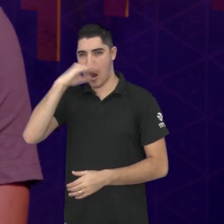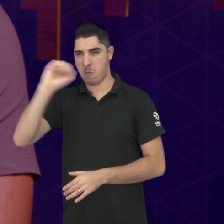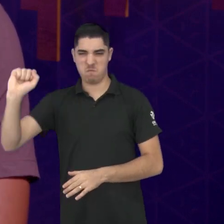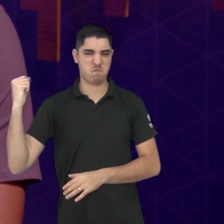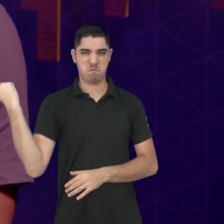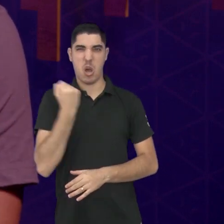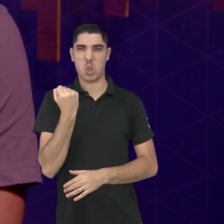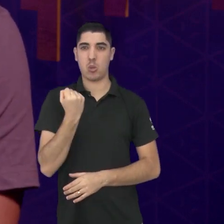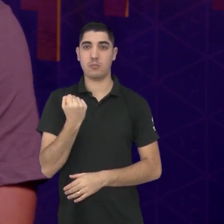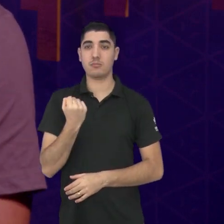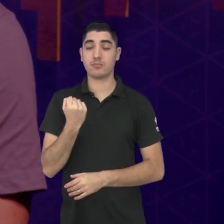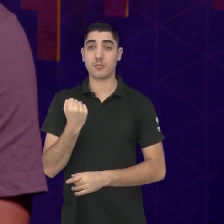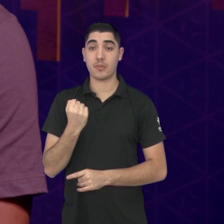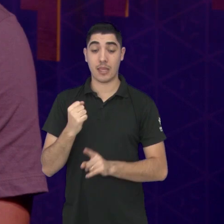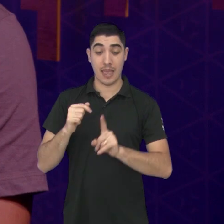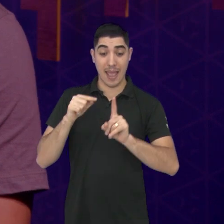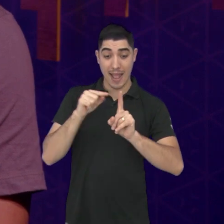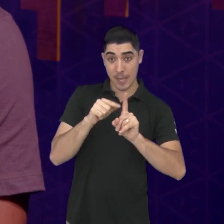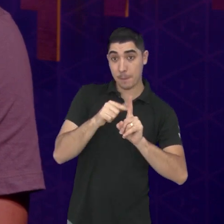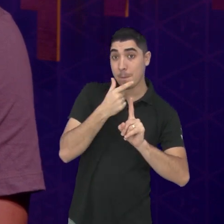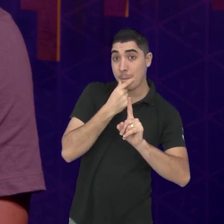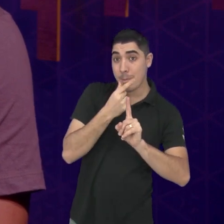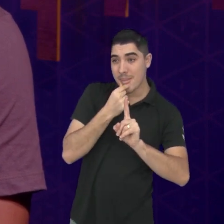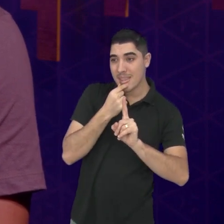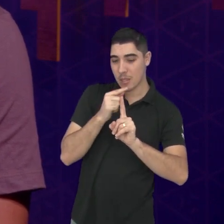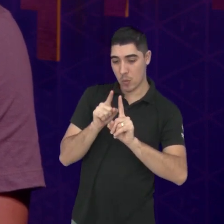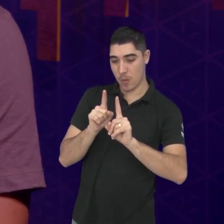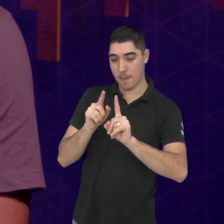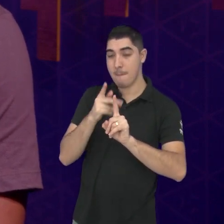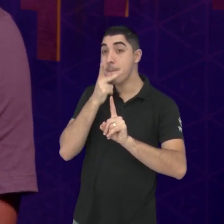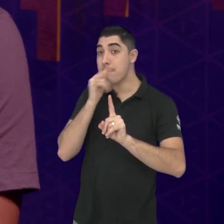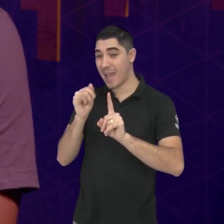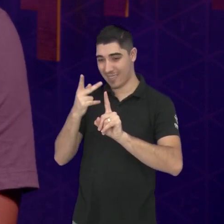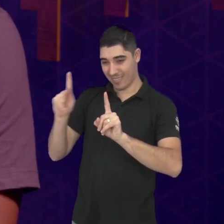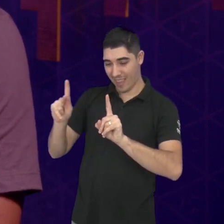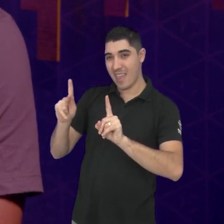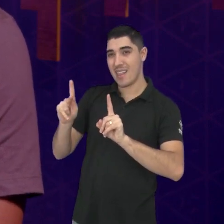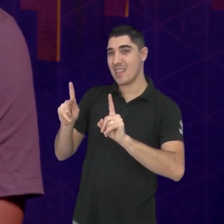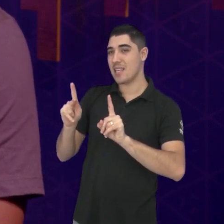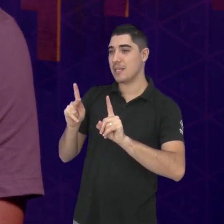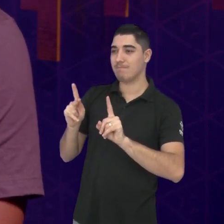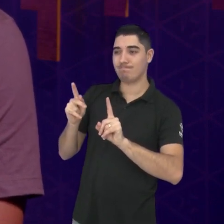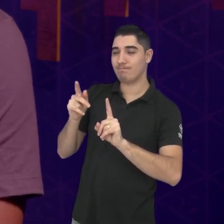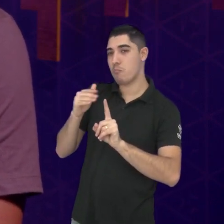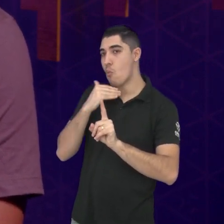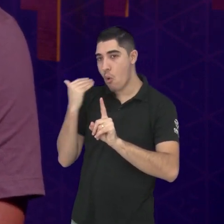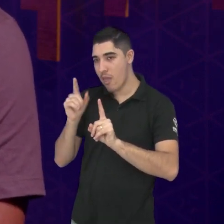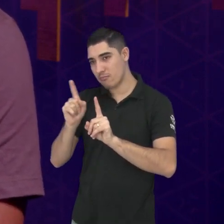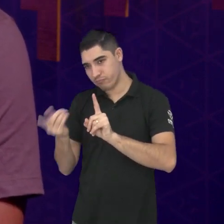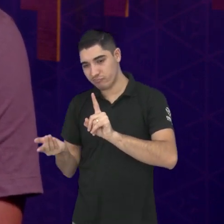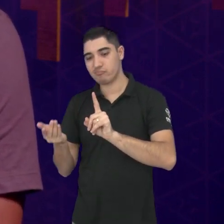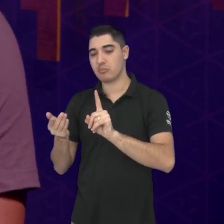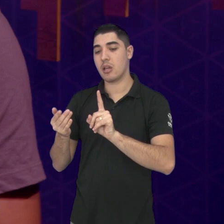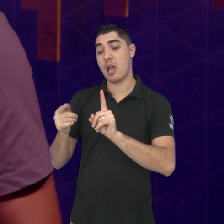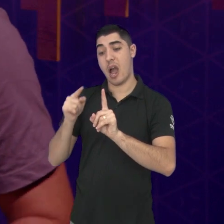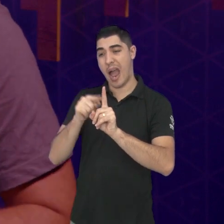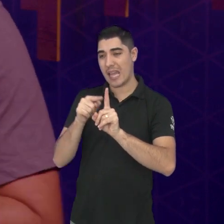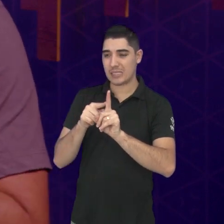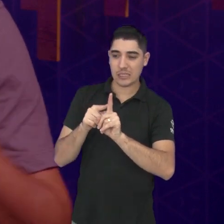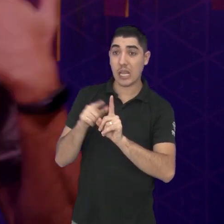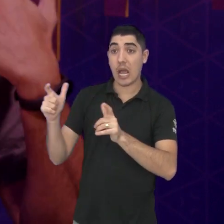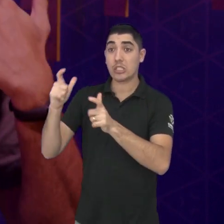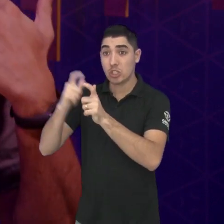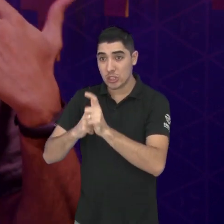ele. E aí ele pega essa dívida, né? E aí ele tem que trabalhar só para pagar a dívida do pai, senão